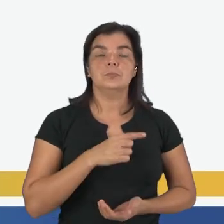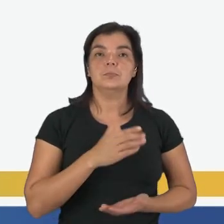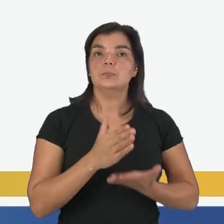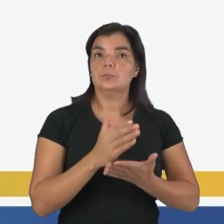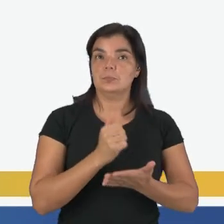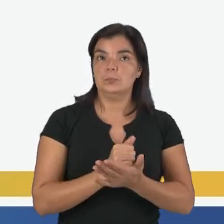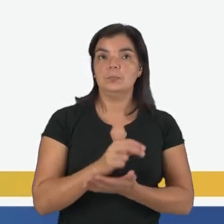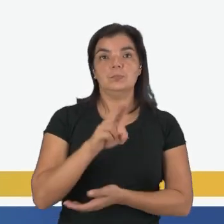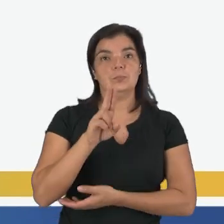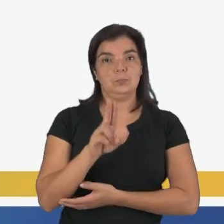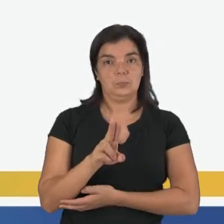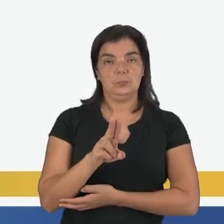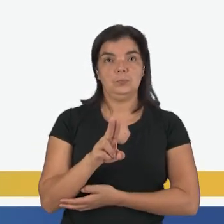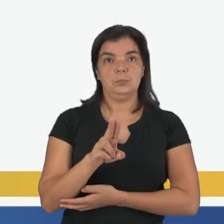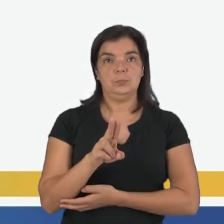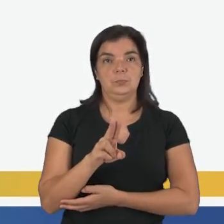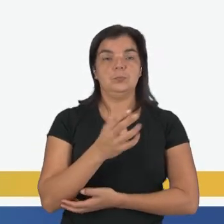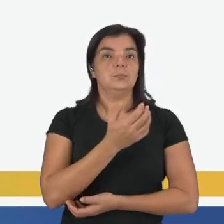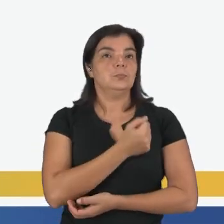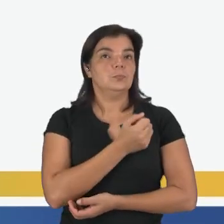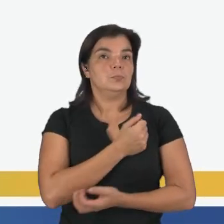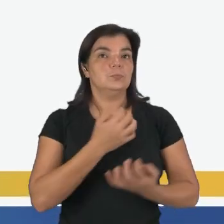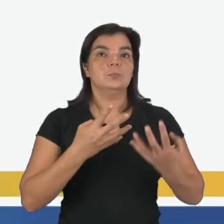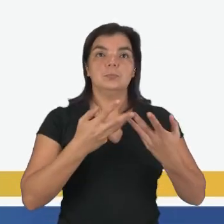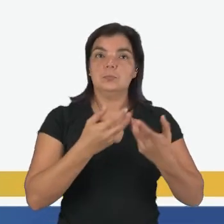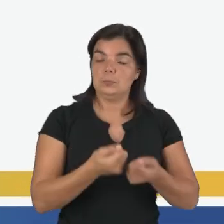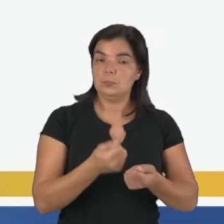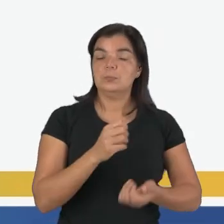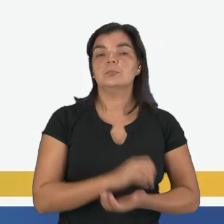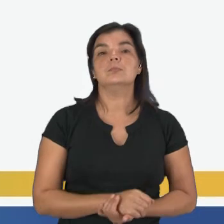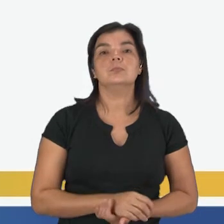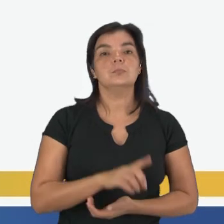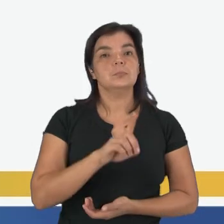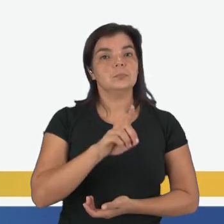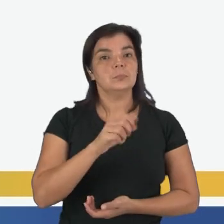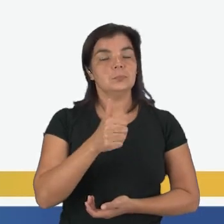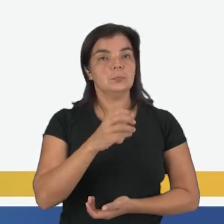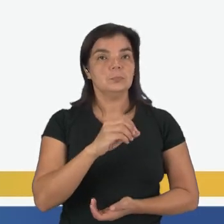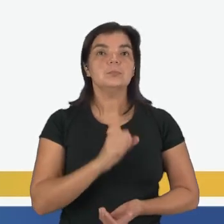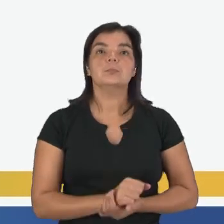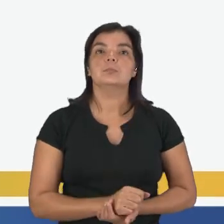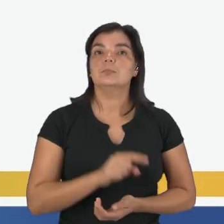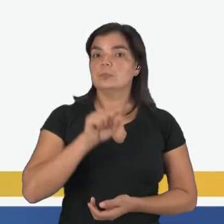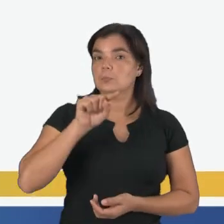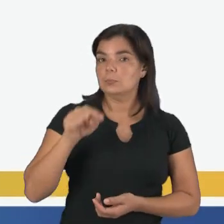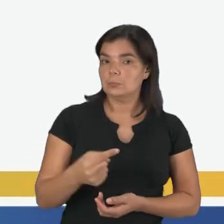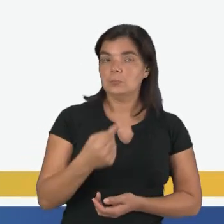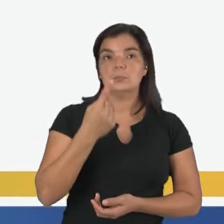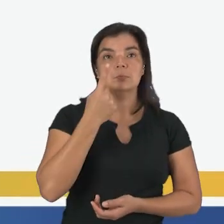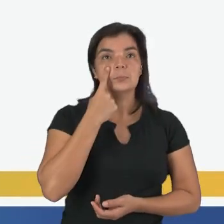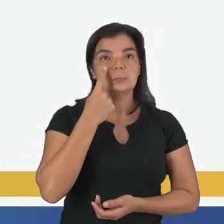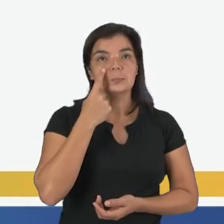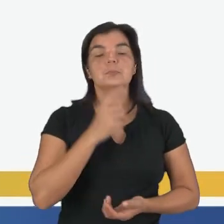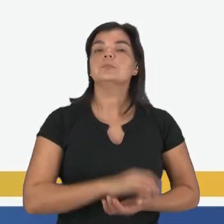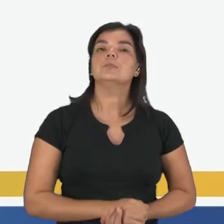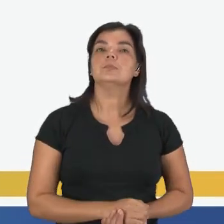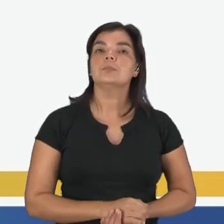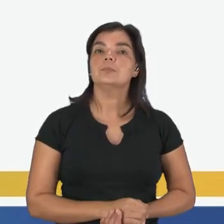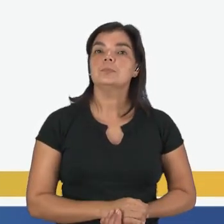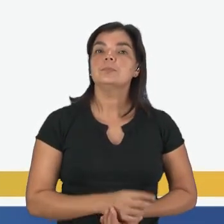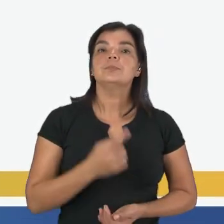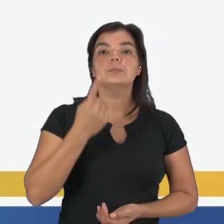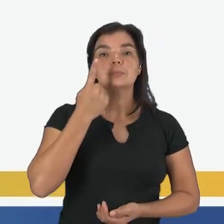dividido da unidades, os números inteiros, ele divide a parte decimal por essa vírgula. Observaram?